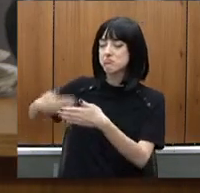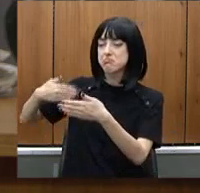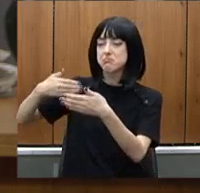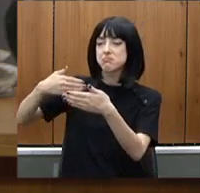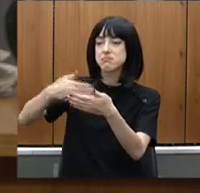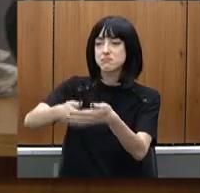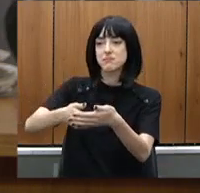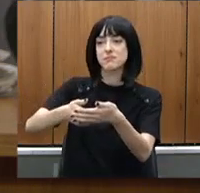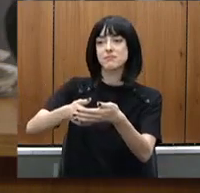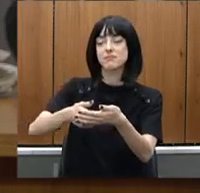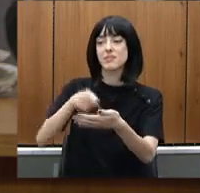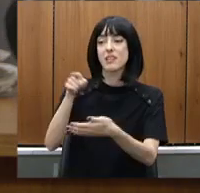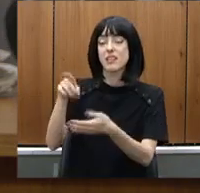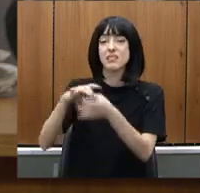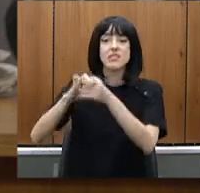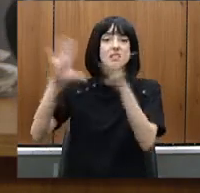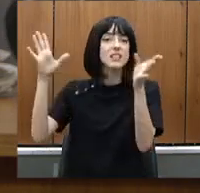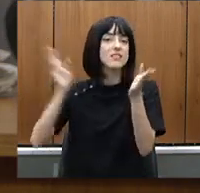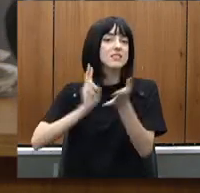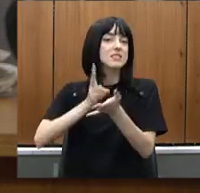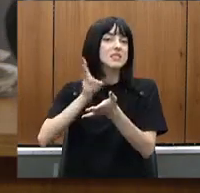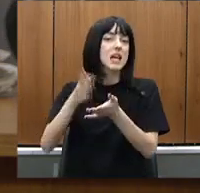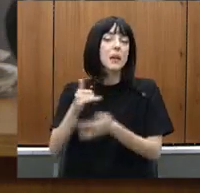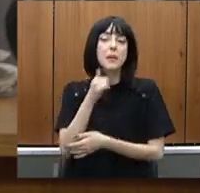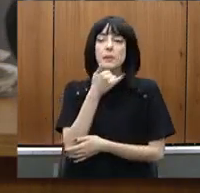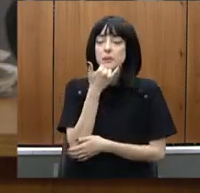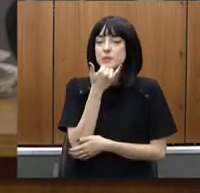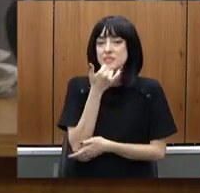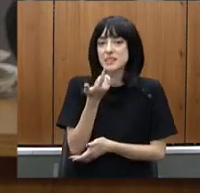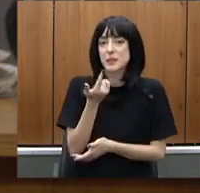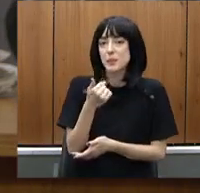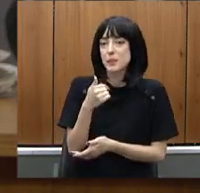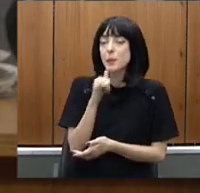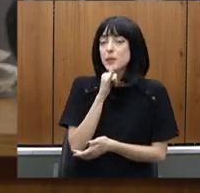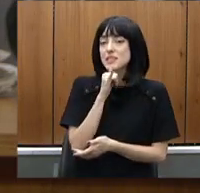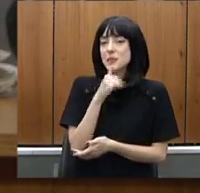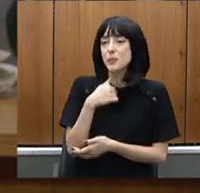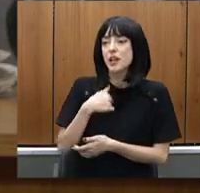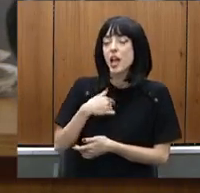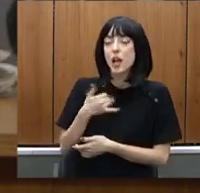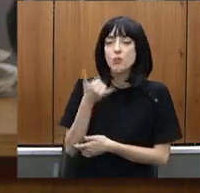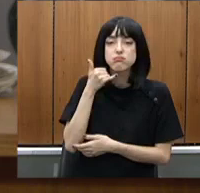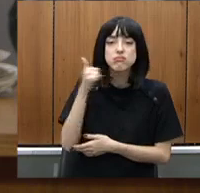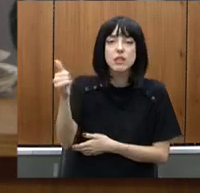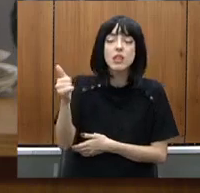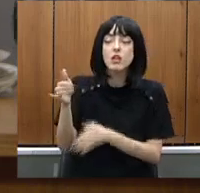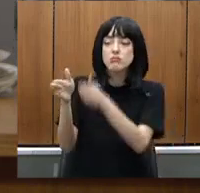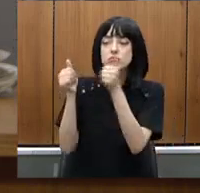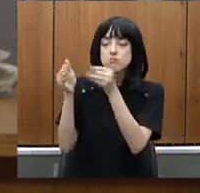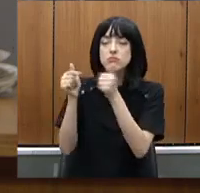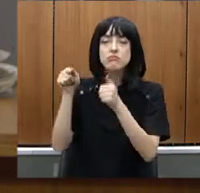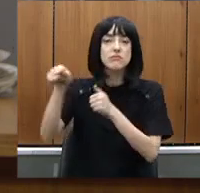ele imediatamente ele nos atende então queria agradecer muito essa